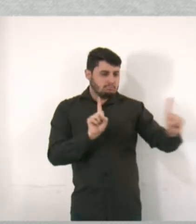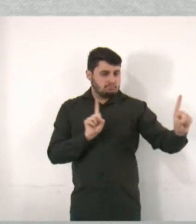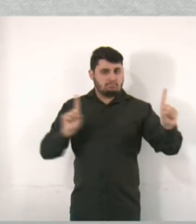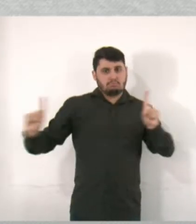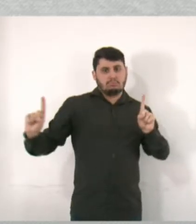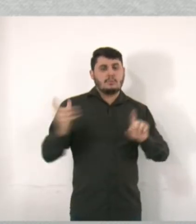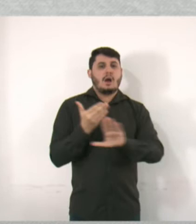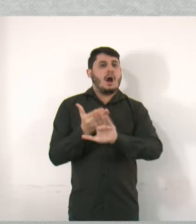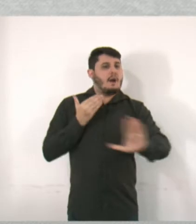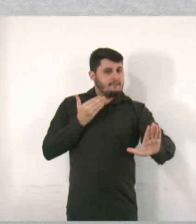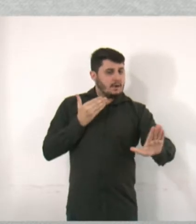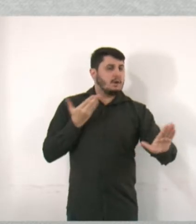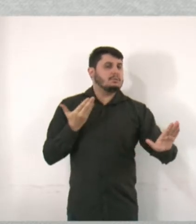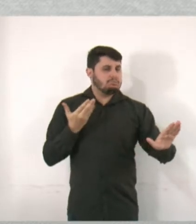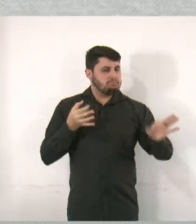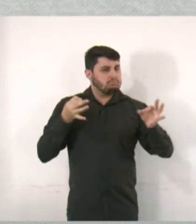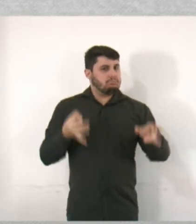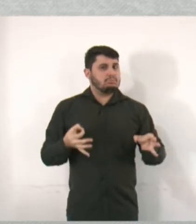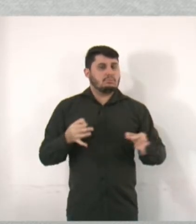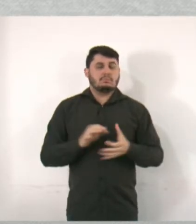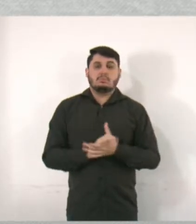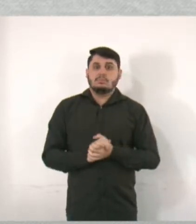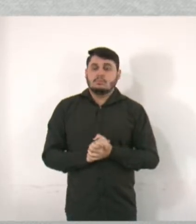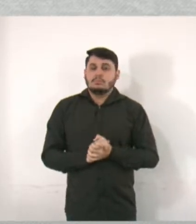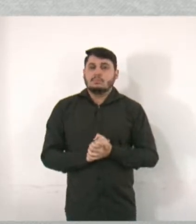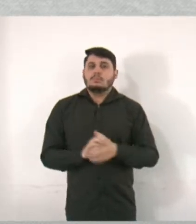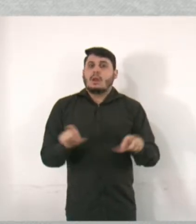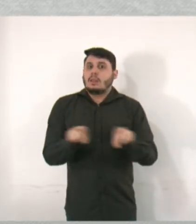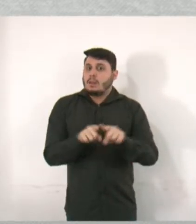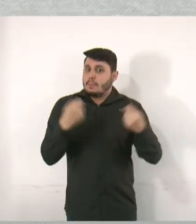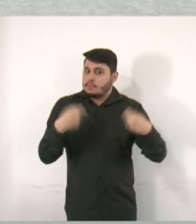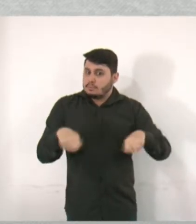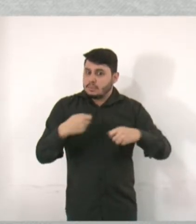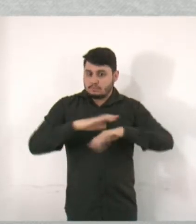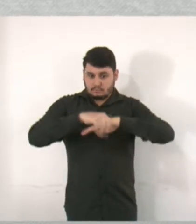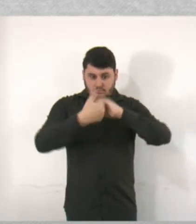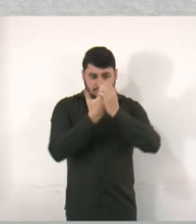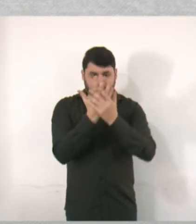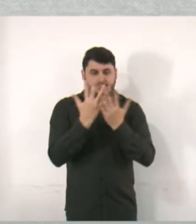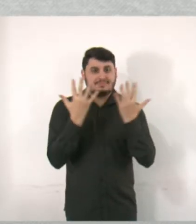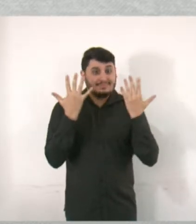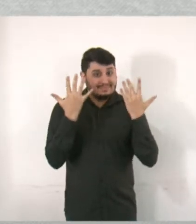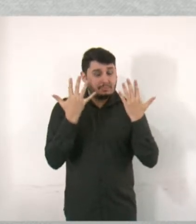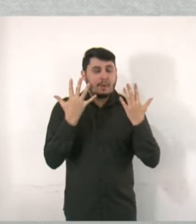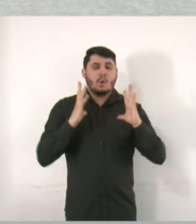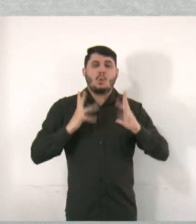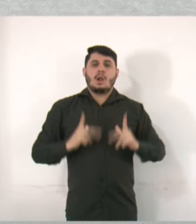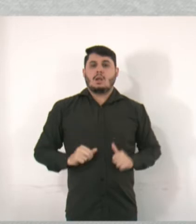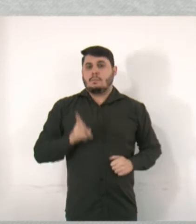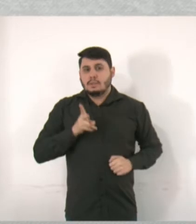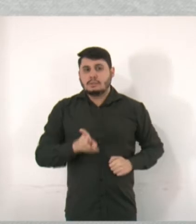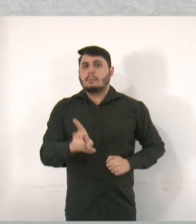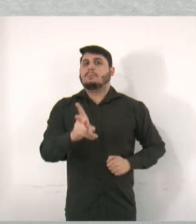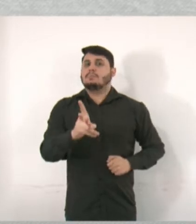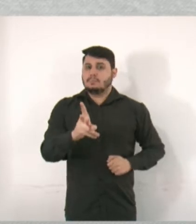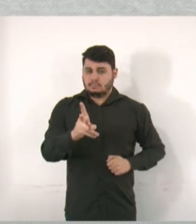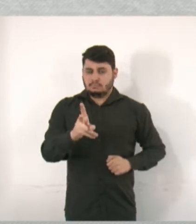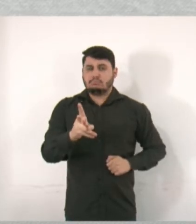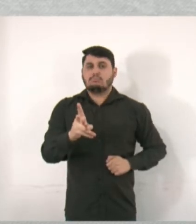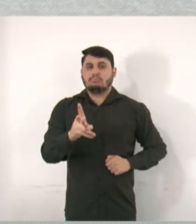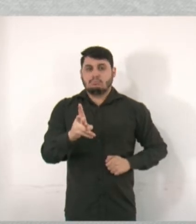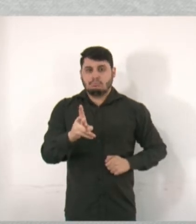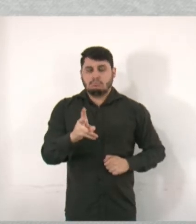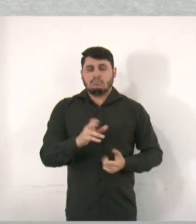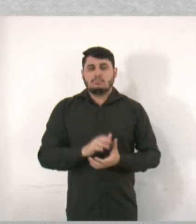parque, a higienização das mãos sempre que possível, e posteriormente a gente vai comentar sobre as